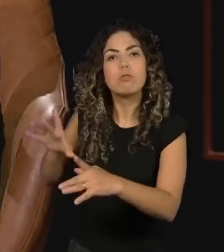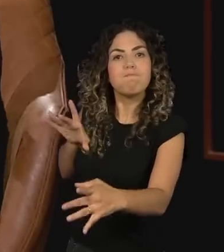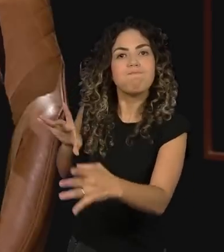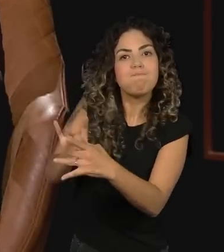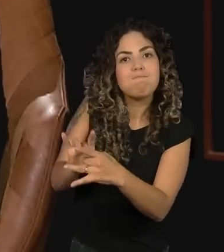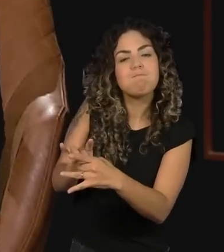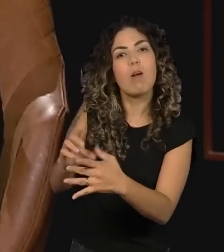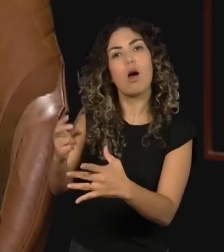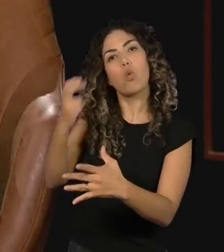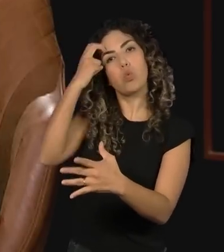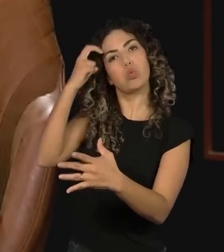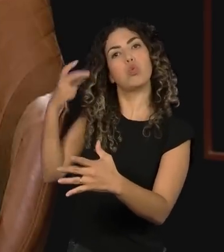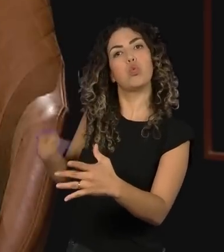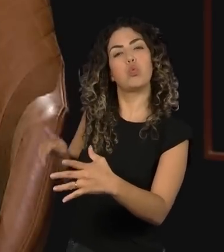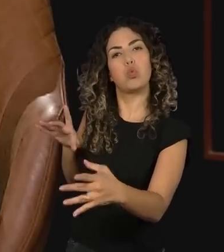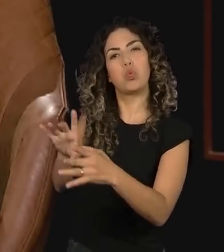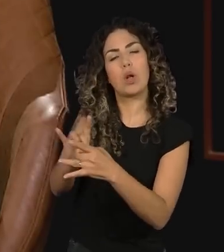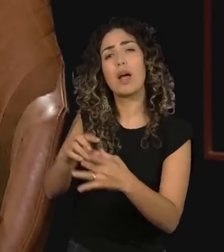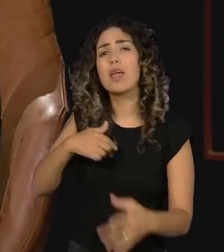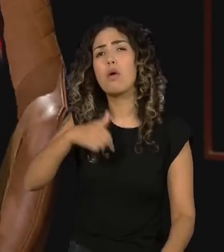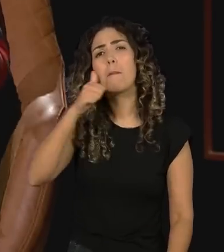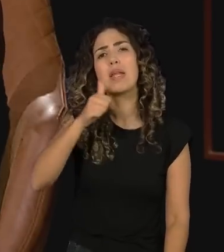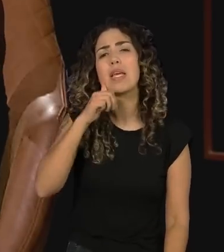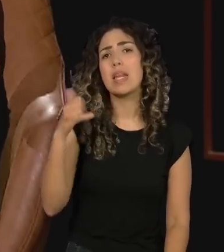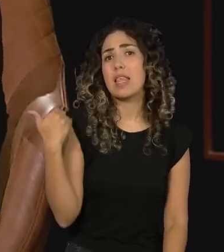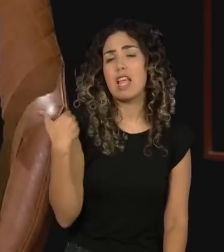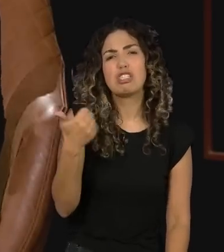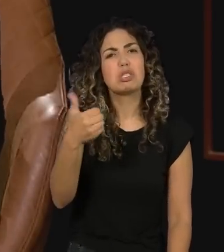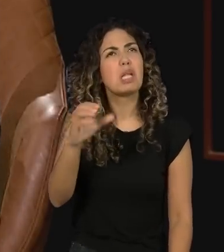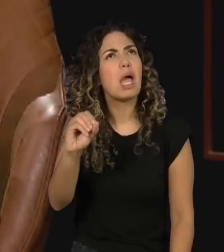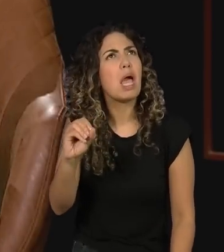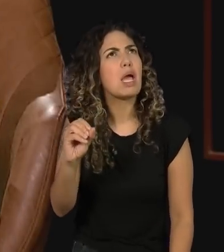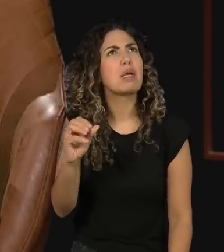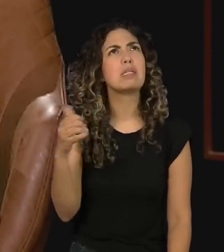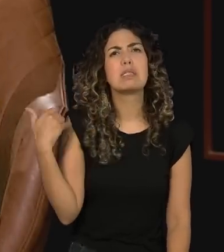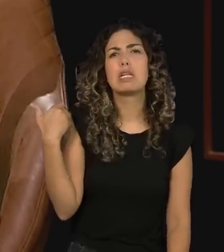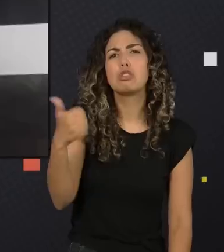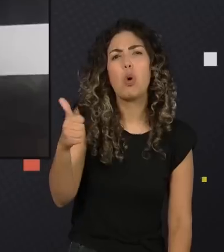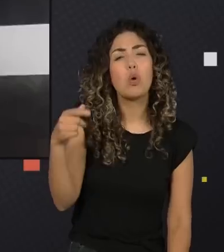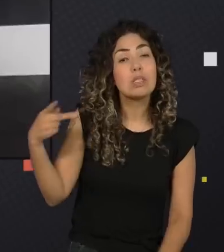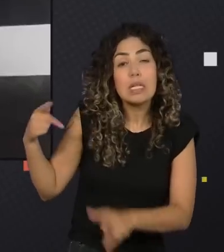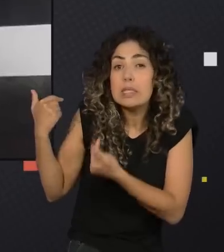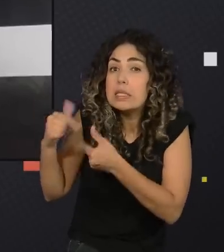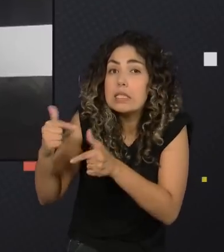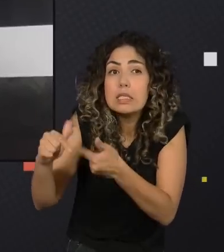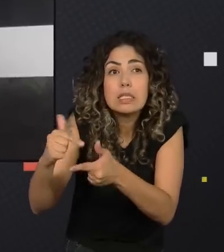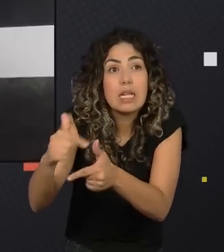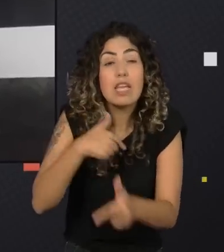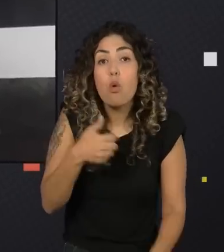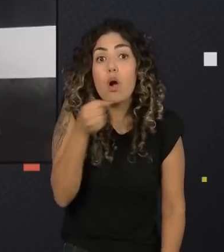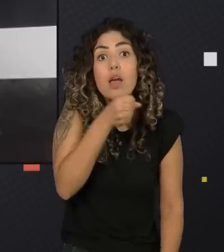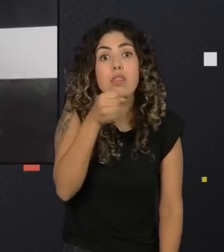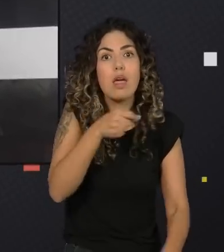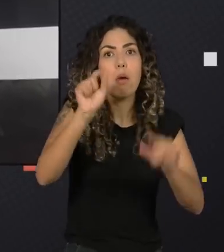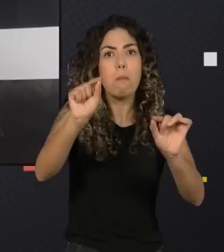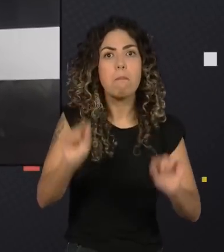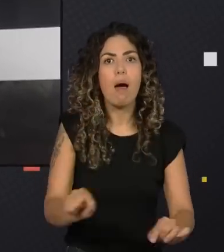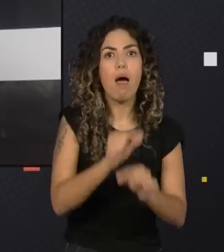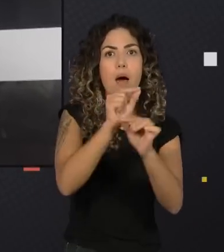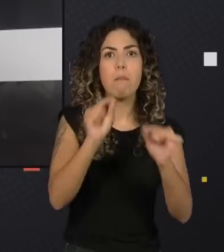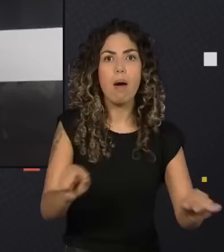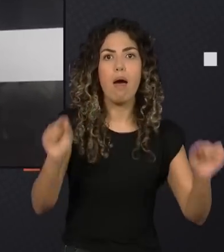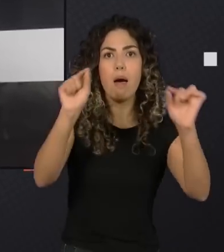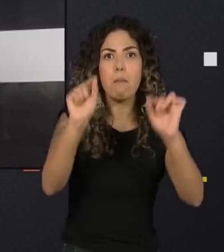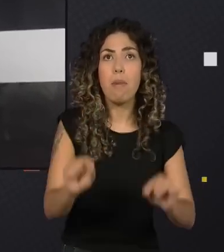menina de 10, 11 anos que cantei num coral regido pelo maestro Henrique Morelenbaum, no